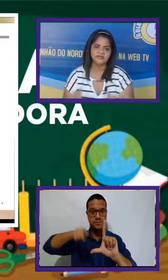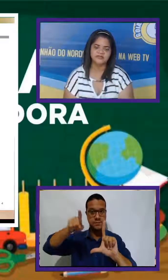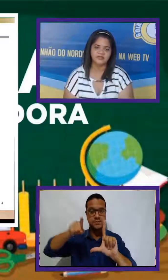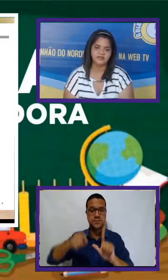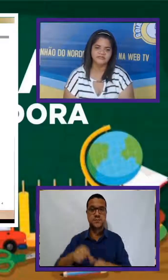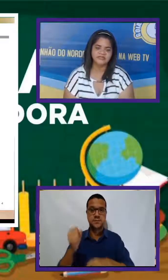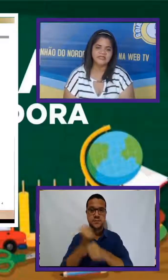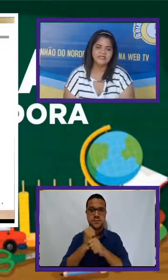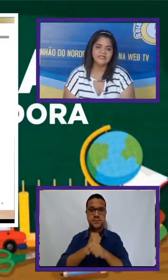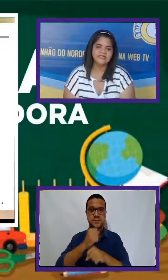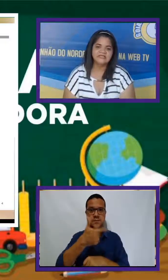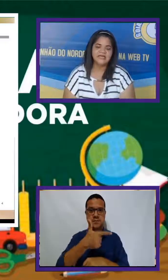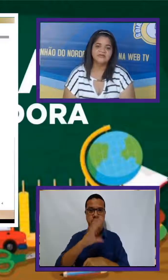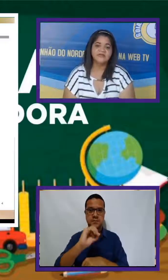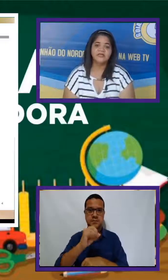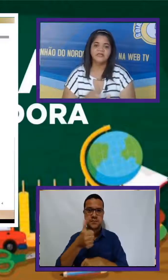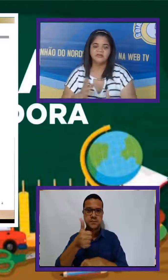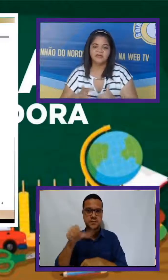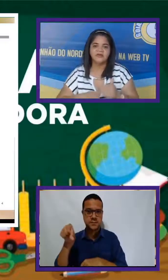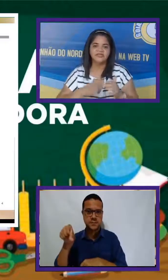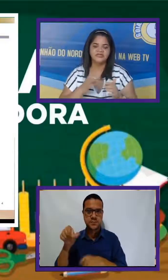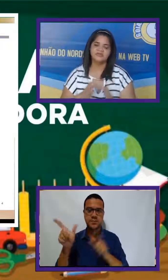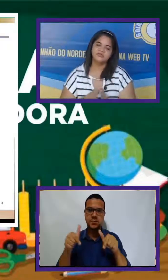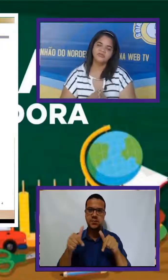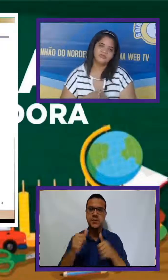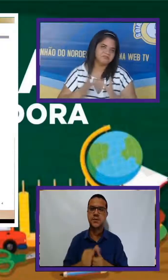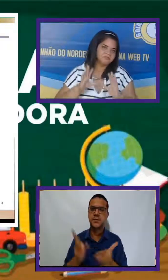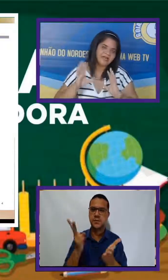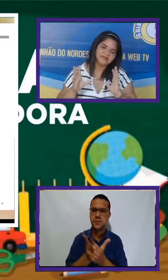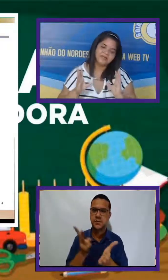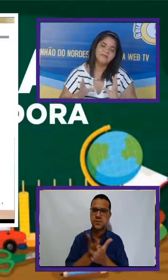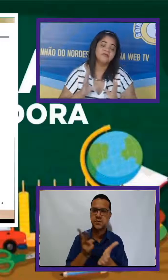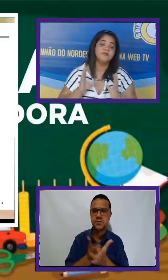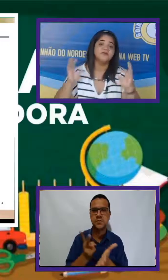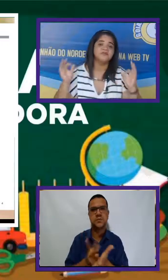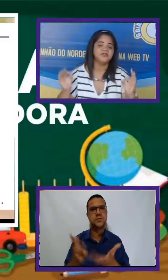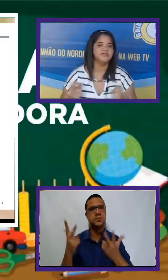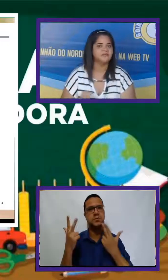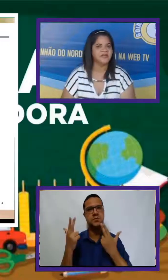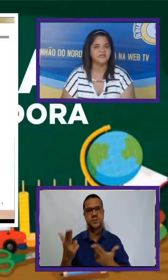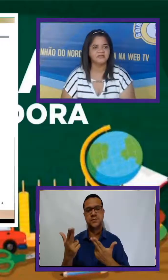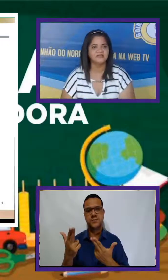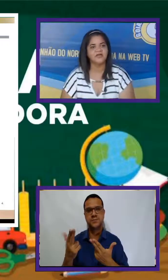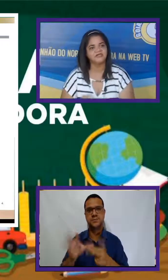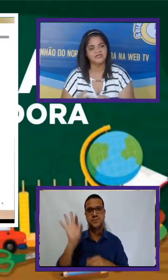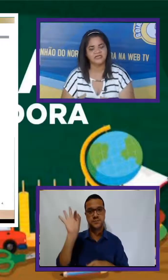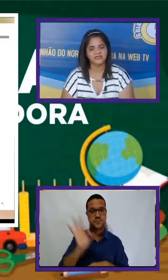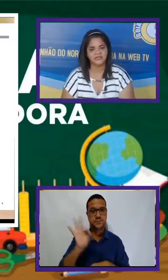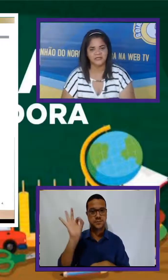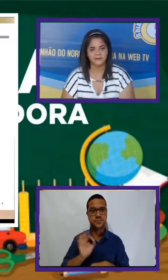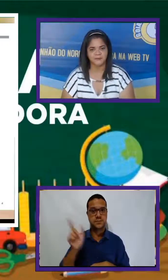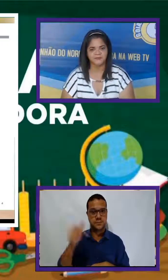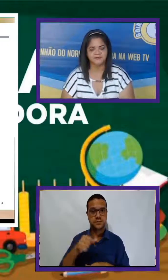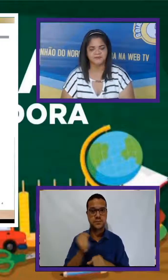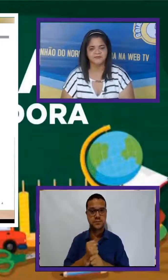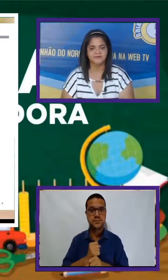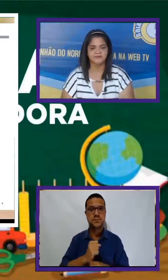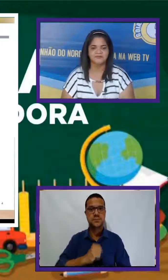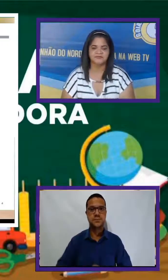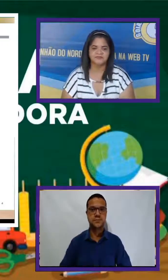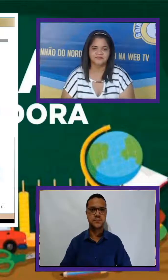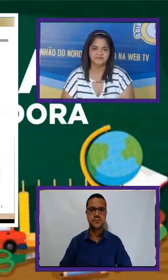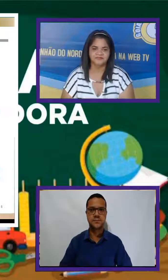2019 Certo Então a gente Continua Praticamente Com os mesmos Percentuais Neste ano